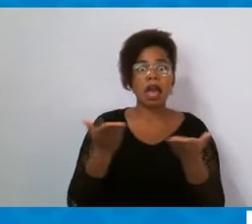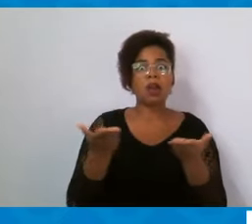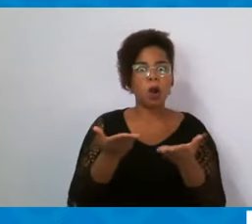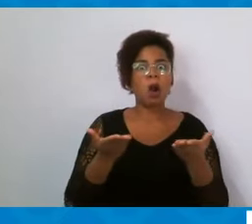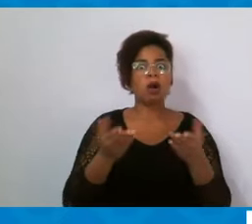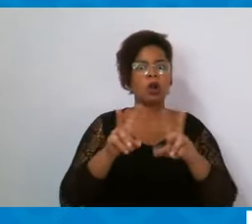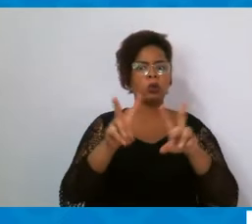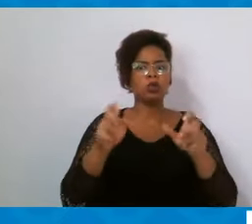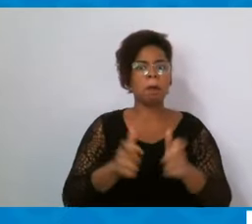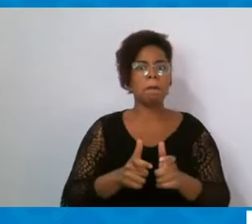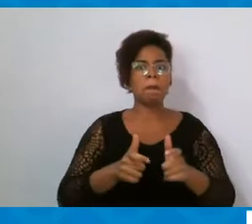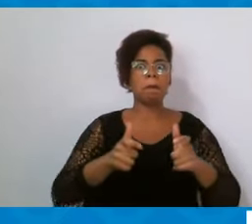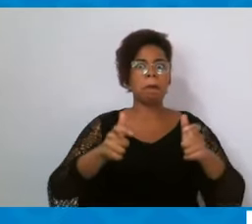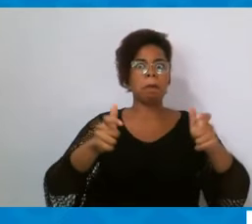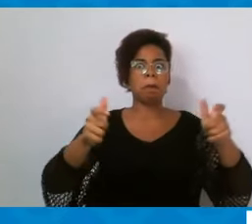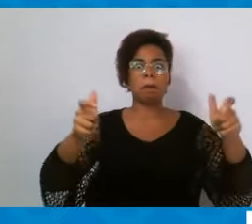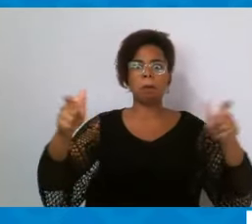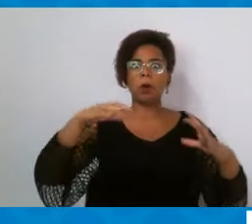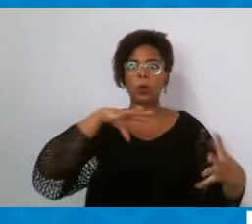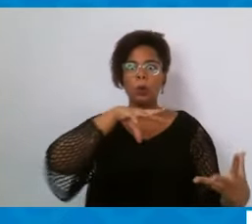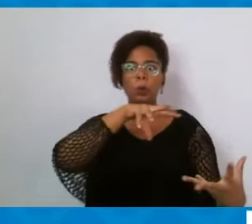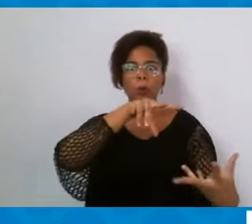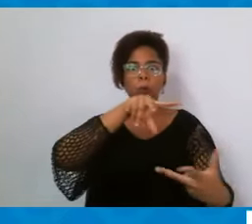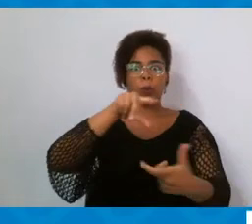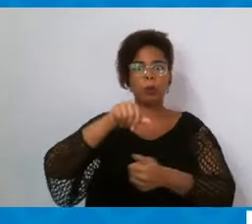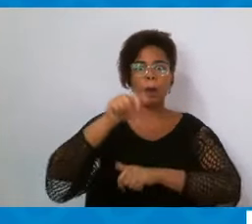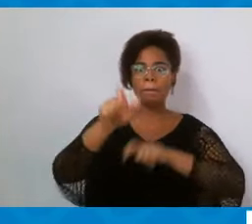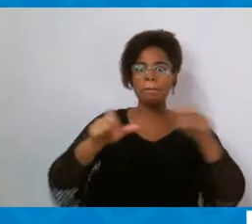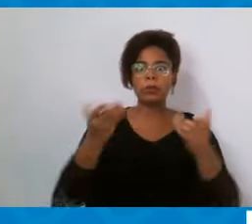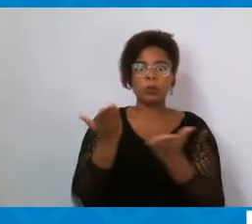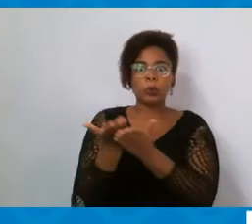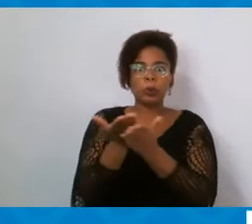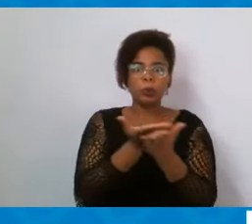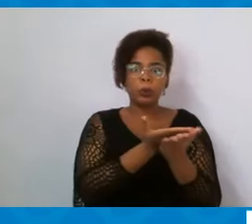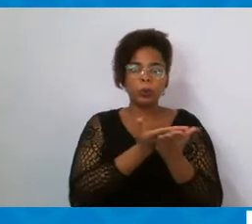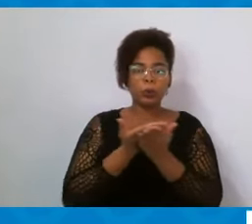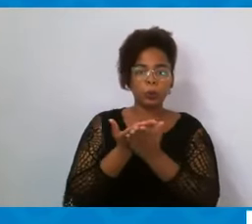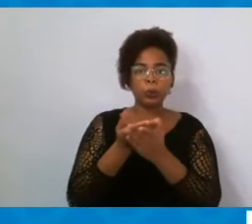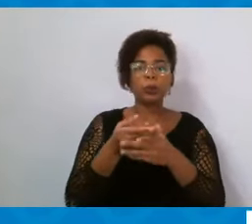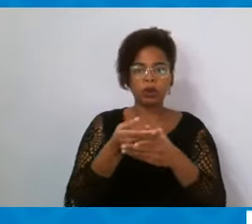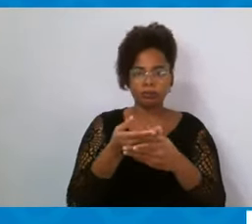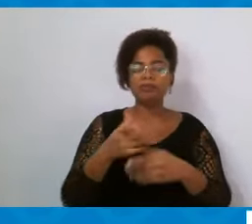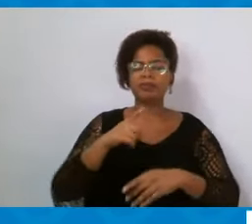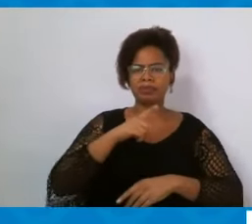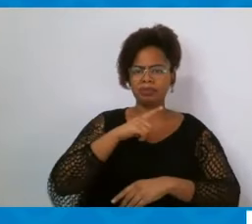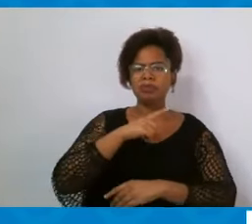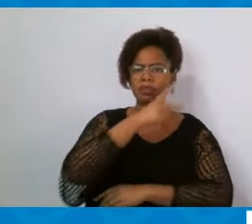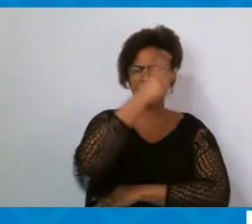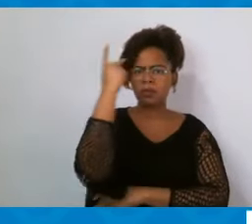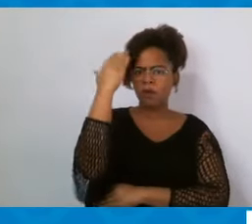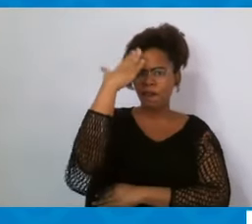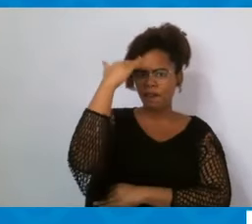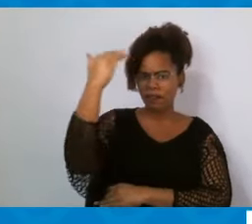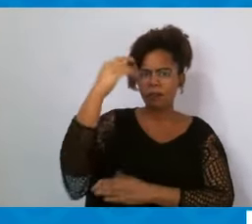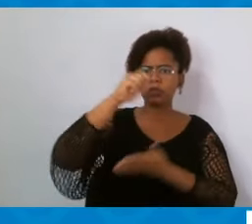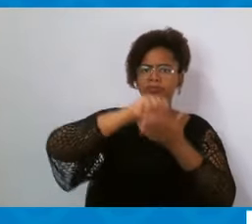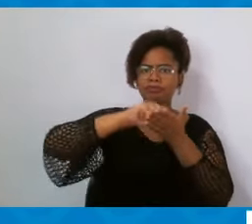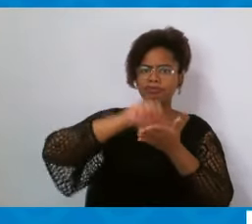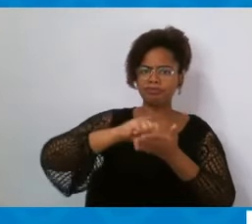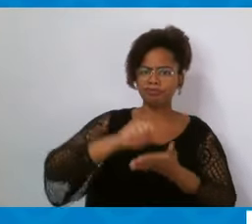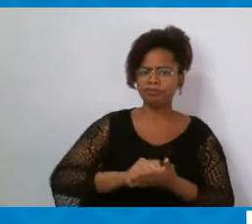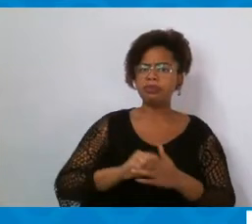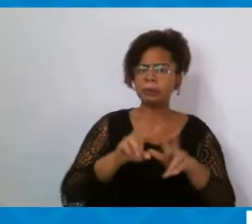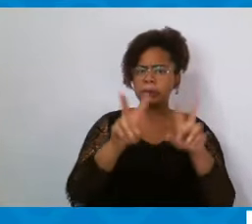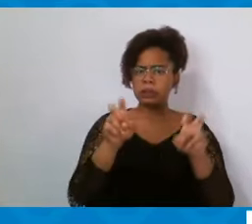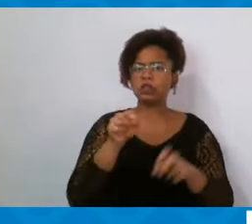vários autores no mundo inteiro. Paulo Blixstein, por exemplo, da Universidade de Colômbia, é um dos autores talvez muito fundamentais. E você tem